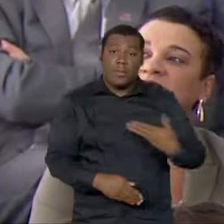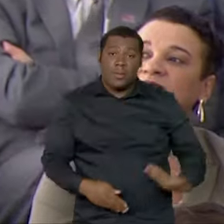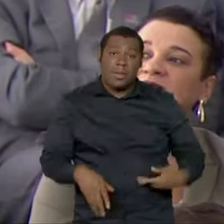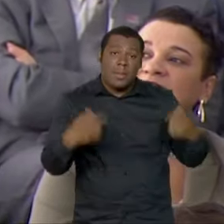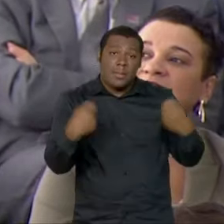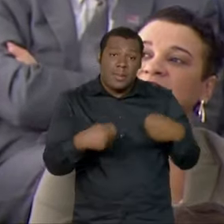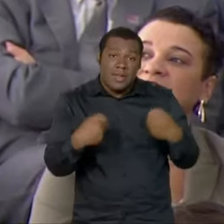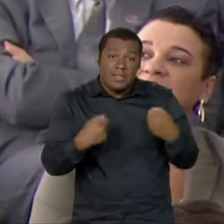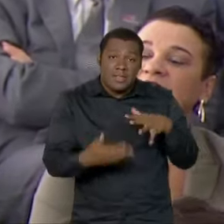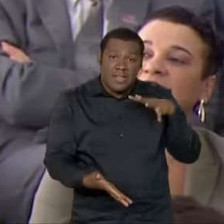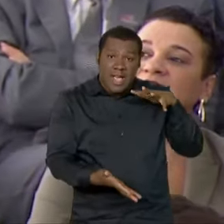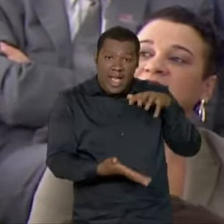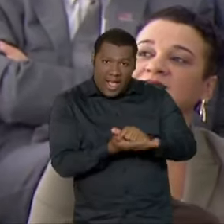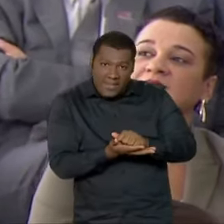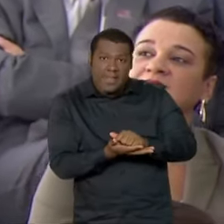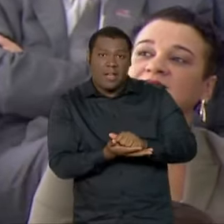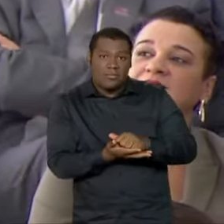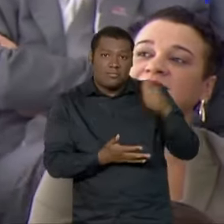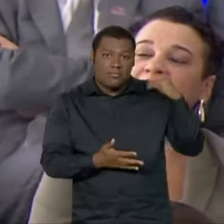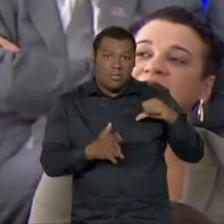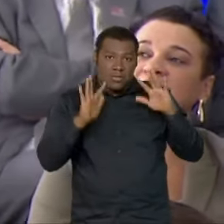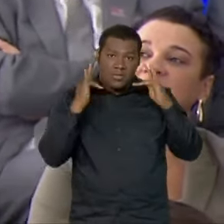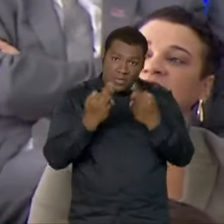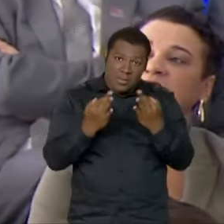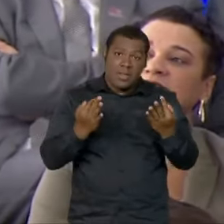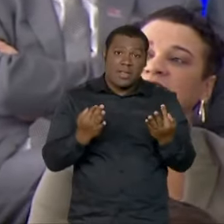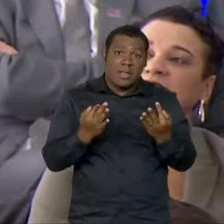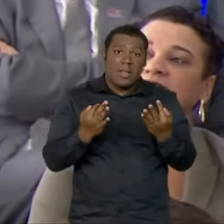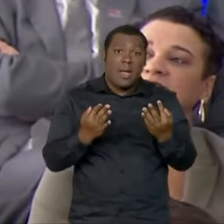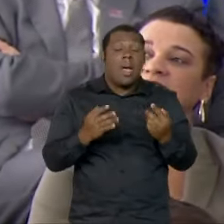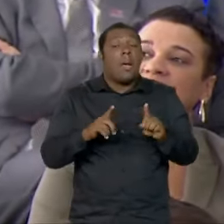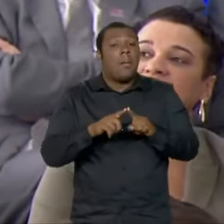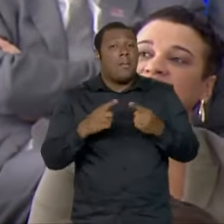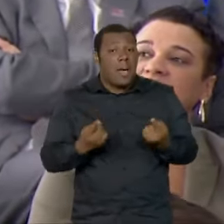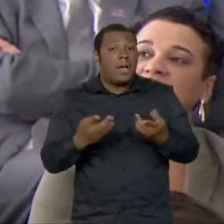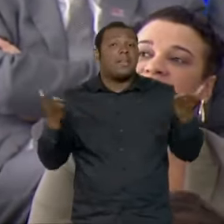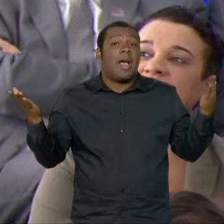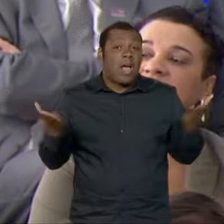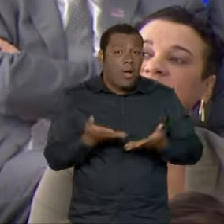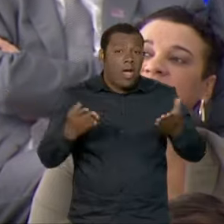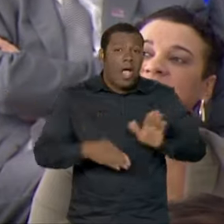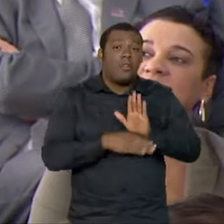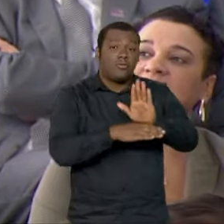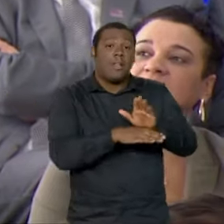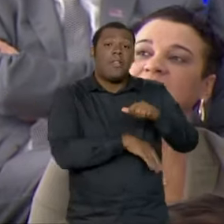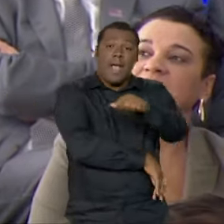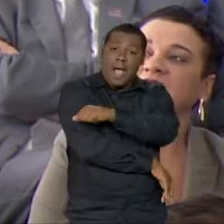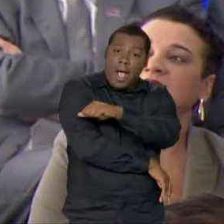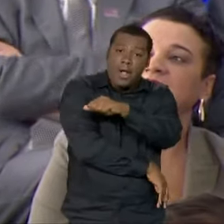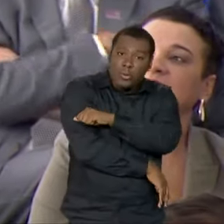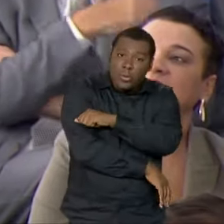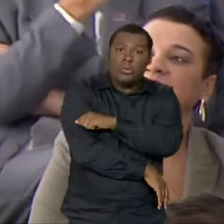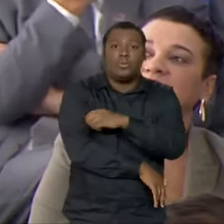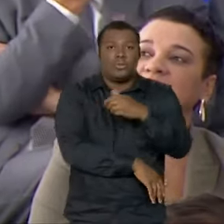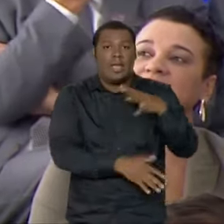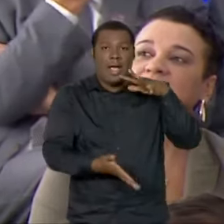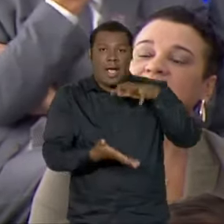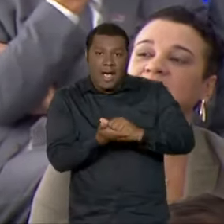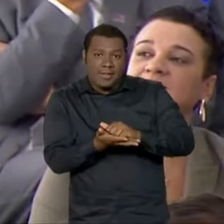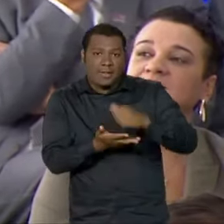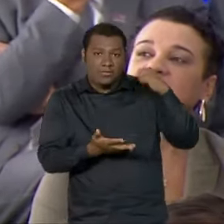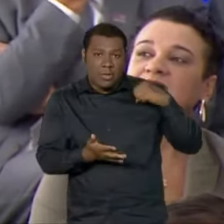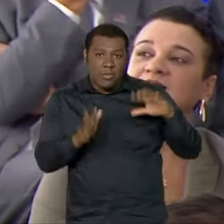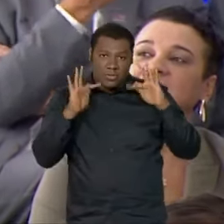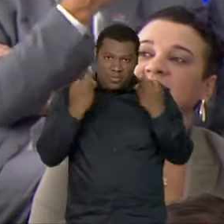fora o cadastro do CAD. Então, nós agora resolvemos aumentar e colocar a linha de corte no cadastro do